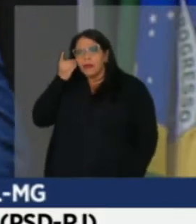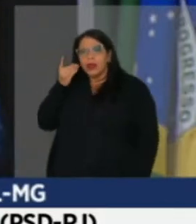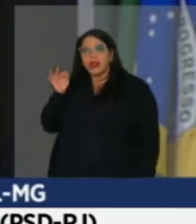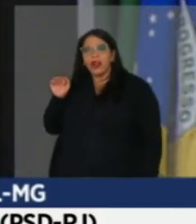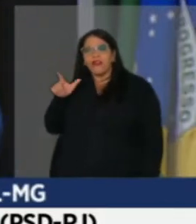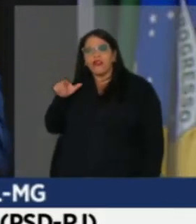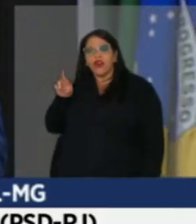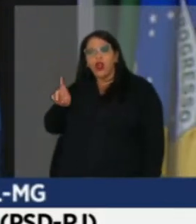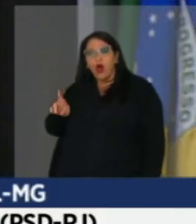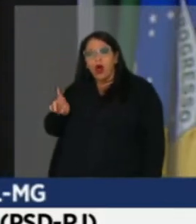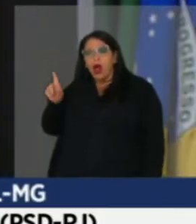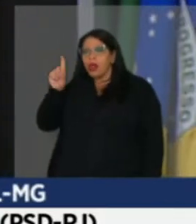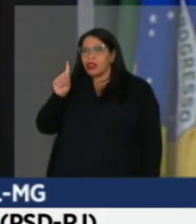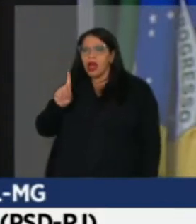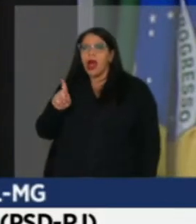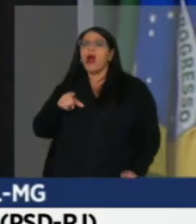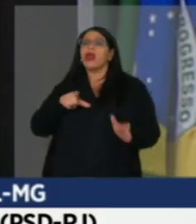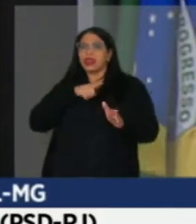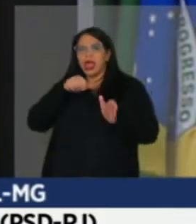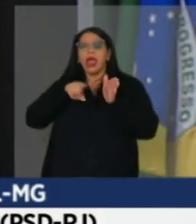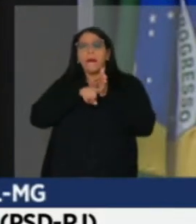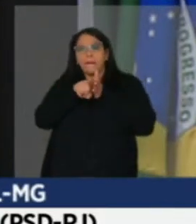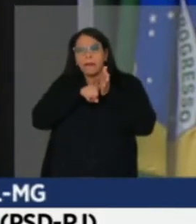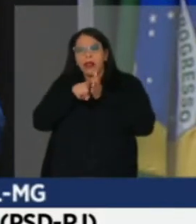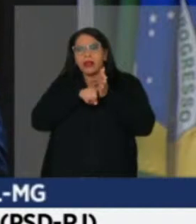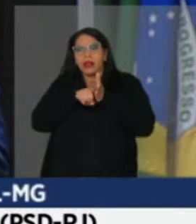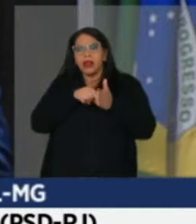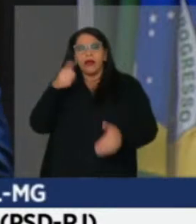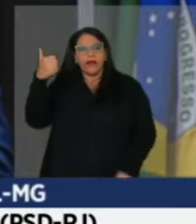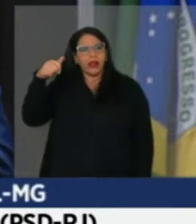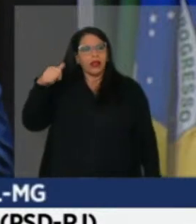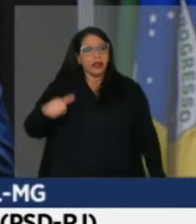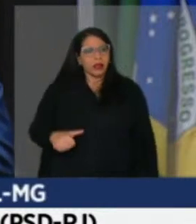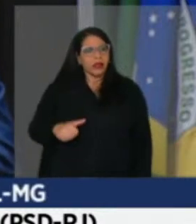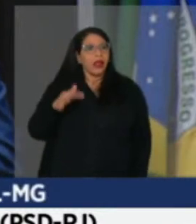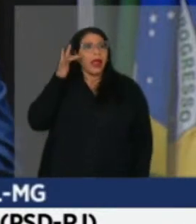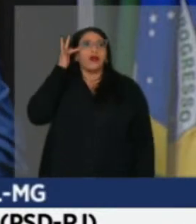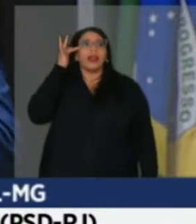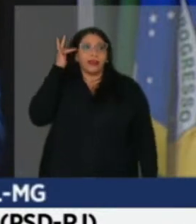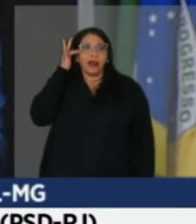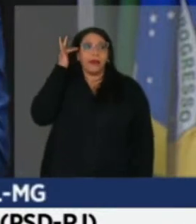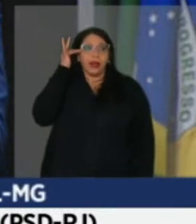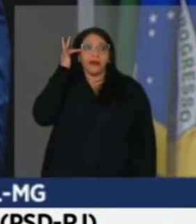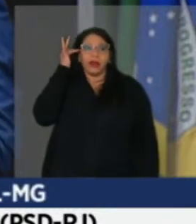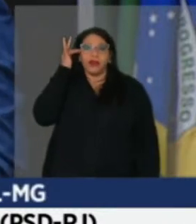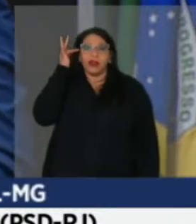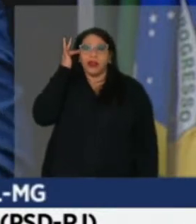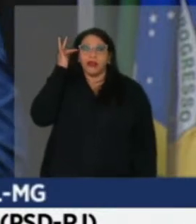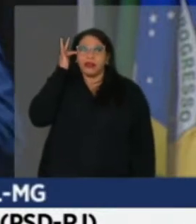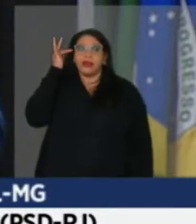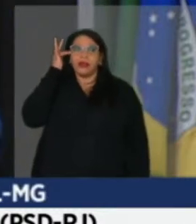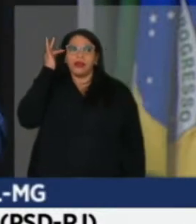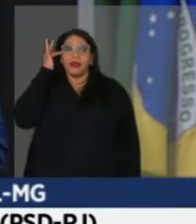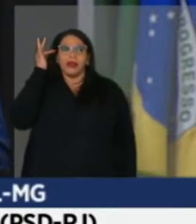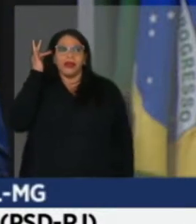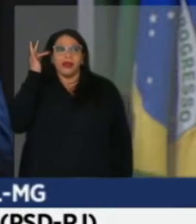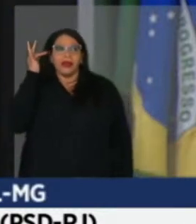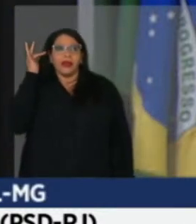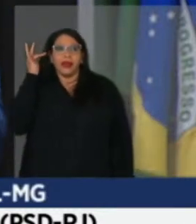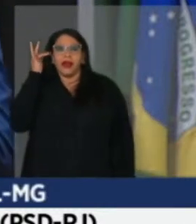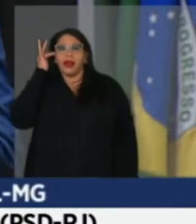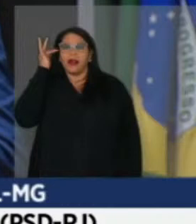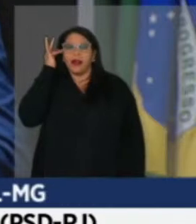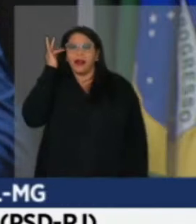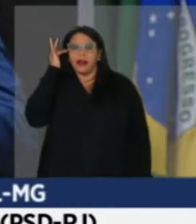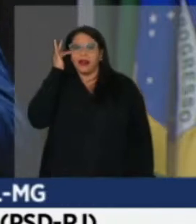a apreciação da quebra de decoro parlamentar. E a forma assintosa em que a defesa se